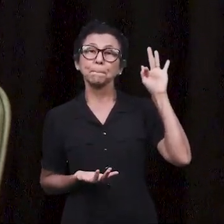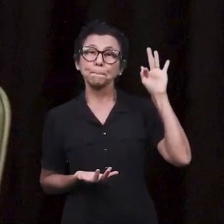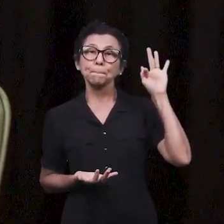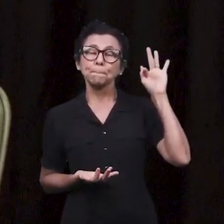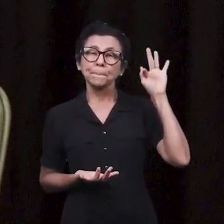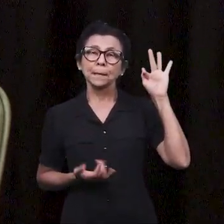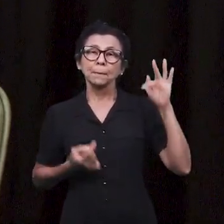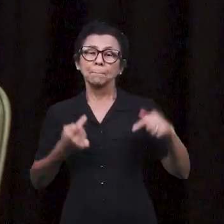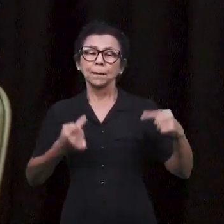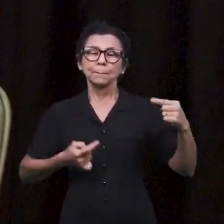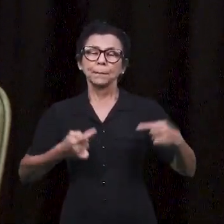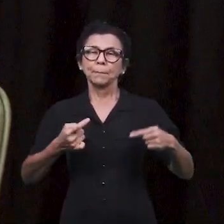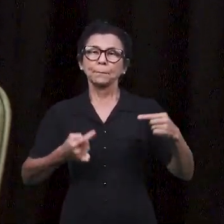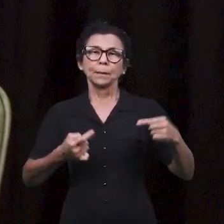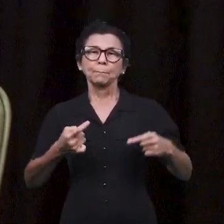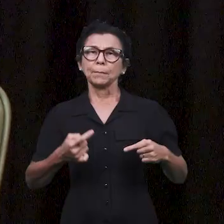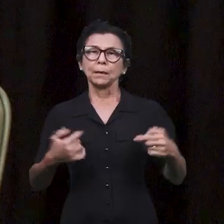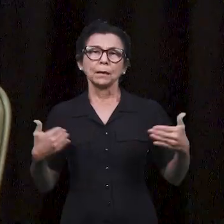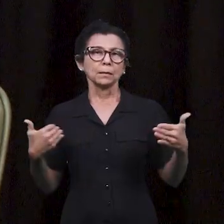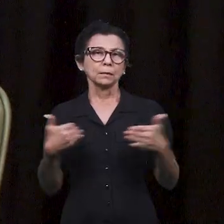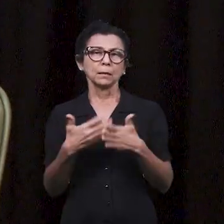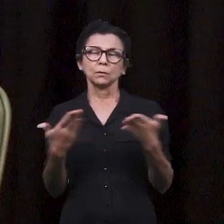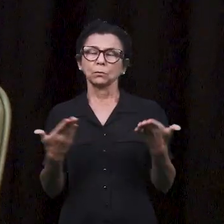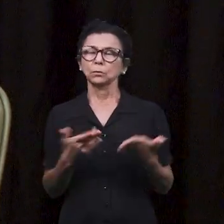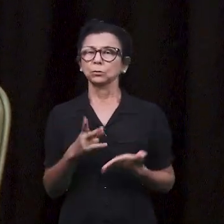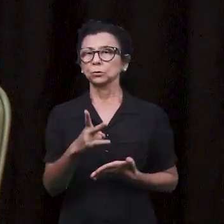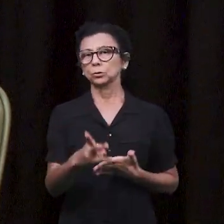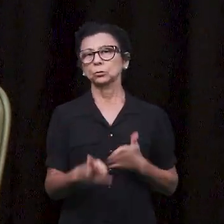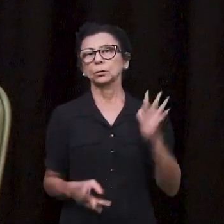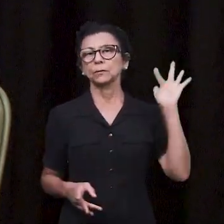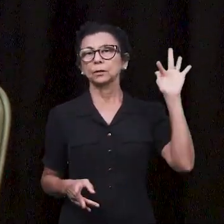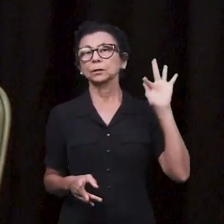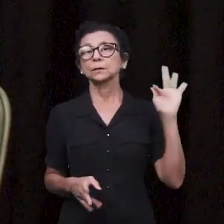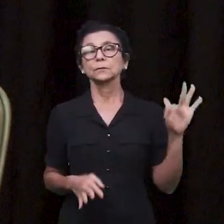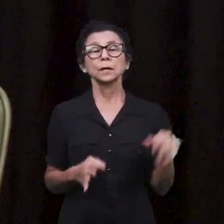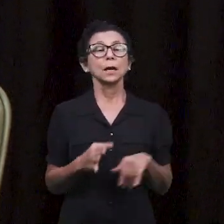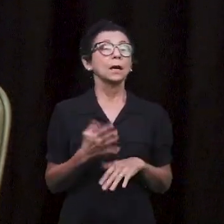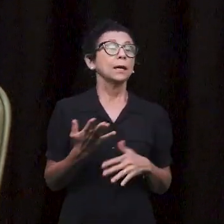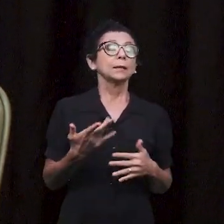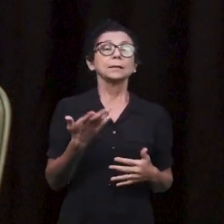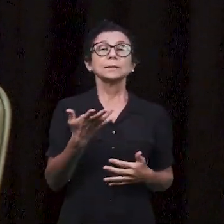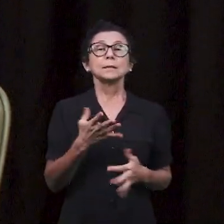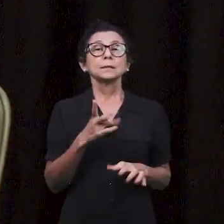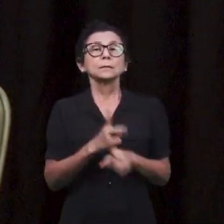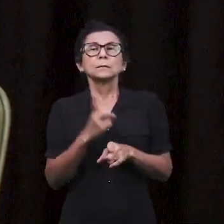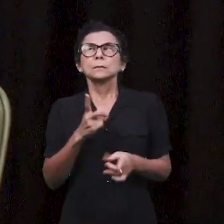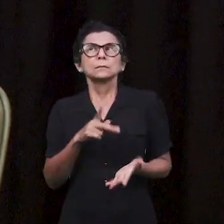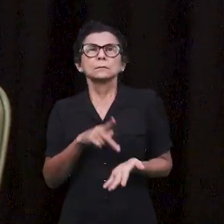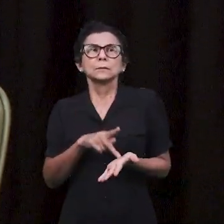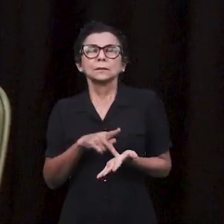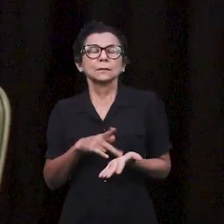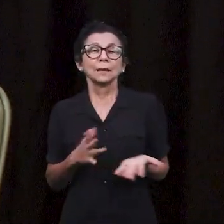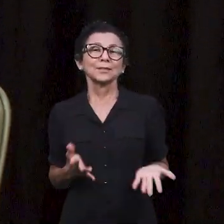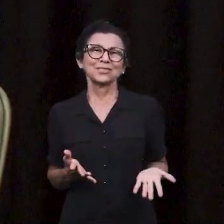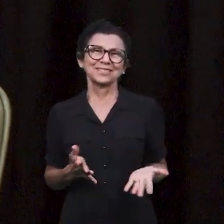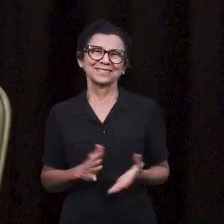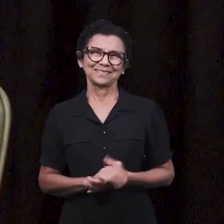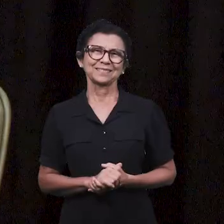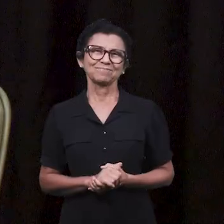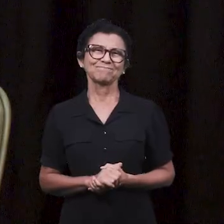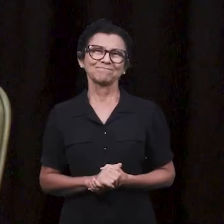Existe esse debate filosófico, por assim dizer, sobre uma busca da verdade, não é? Sim. Porque somente a